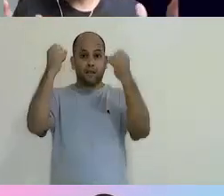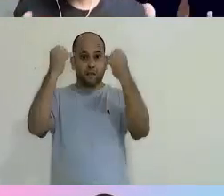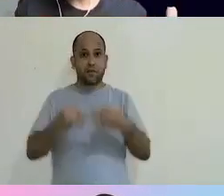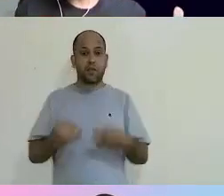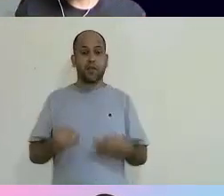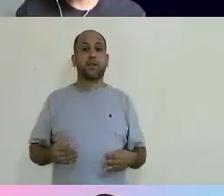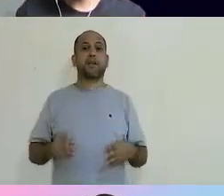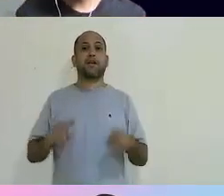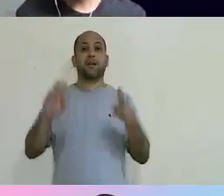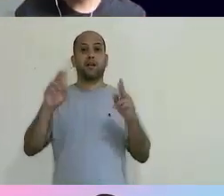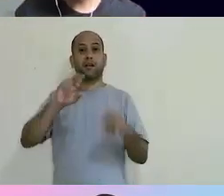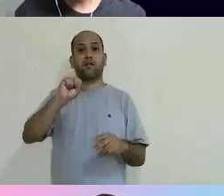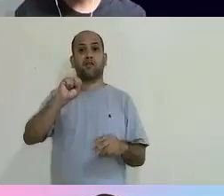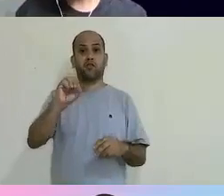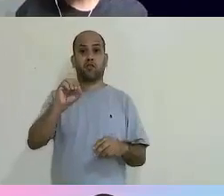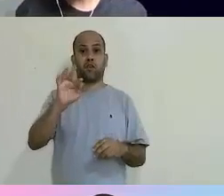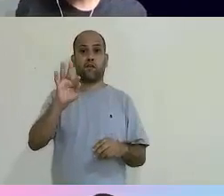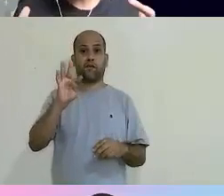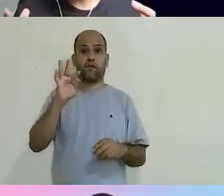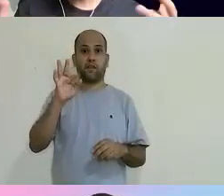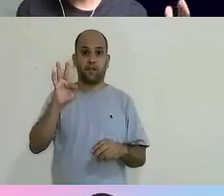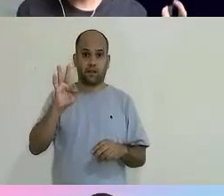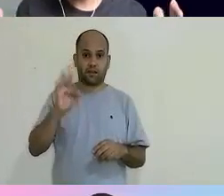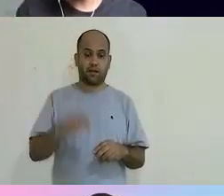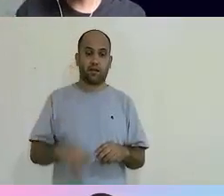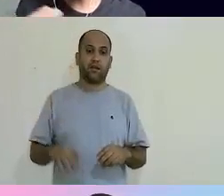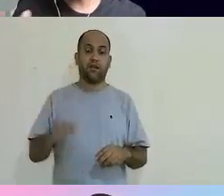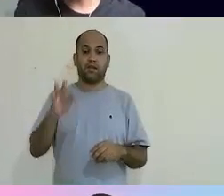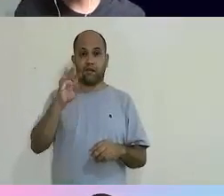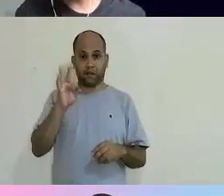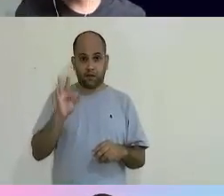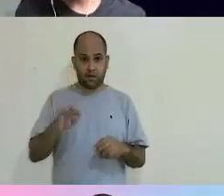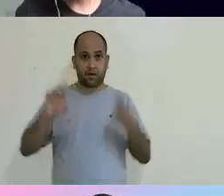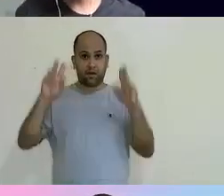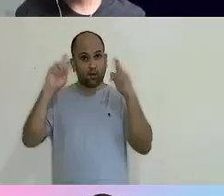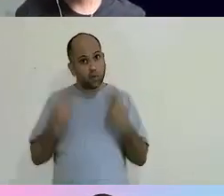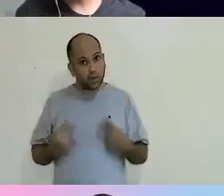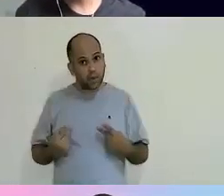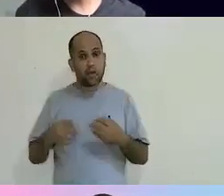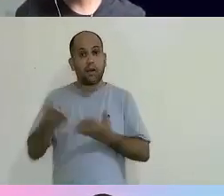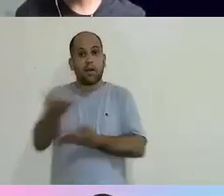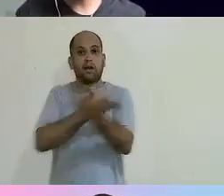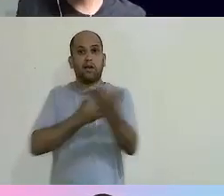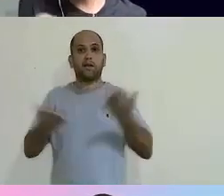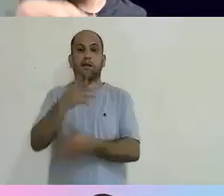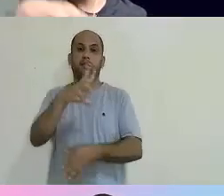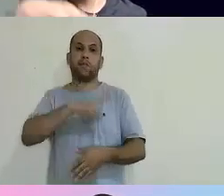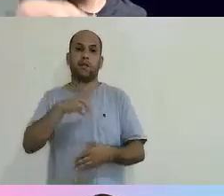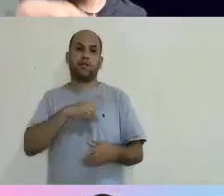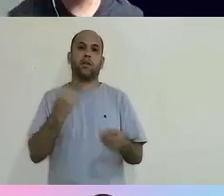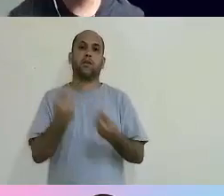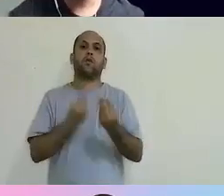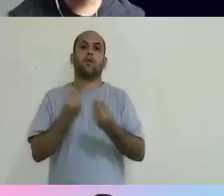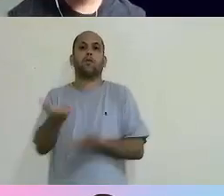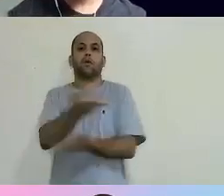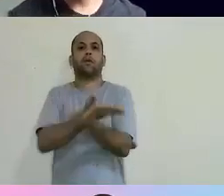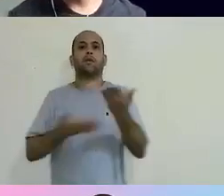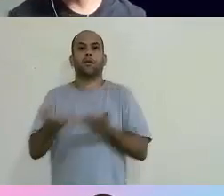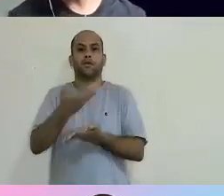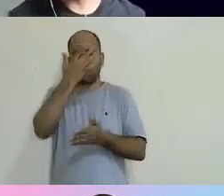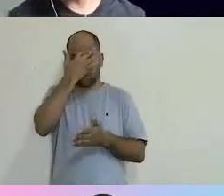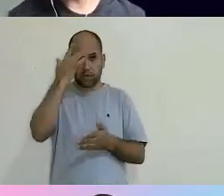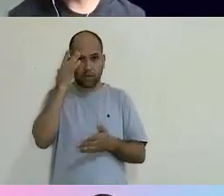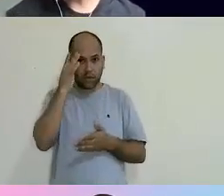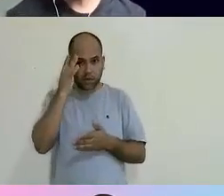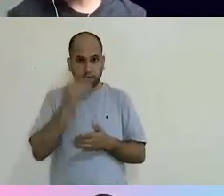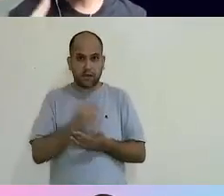mais coringas, digamos assim, né? Mas que vão tratar muito da nossa relação pessoal, de como que a gente interage com as pessoas, né? E aí,